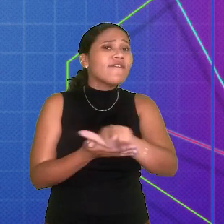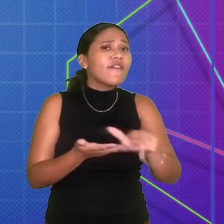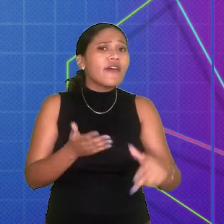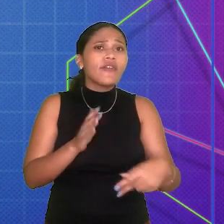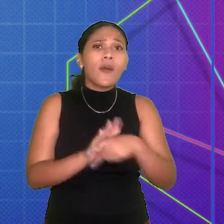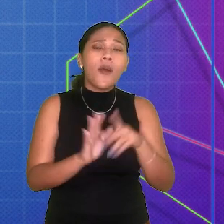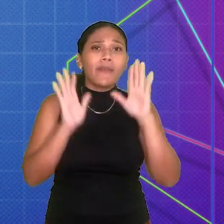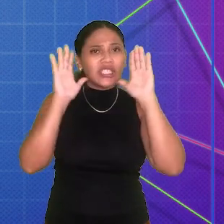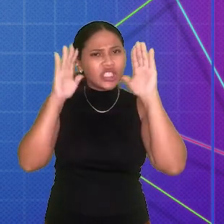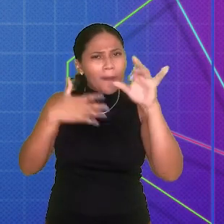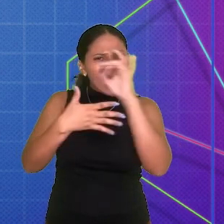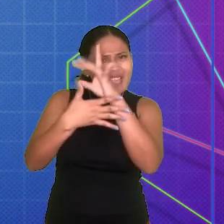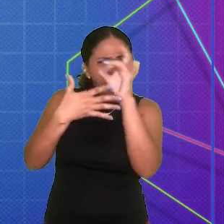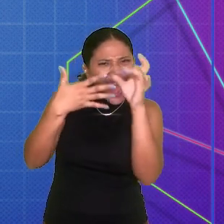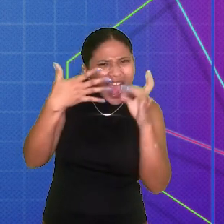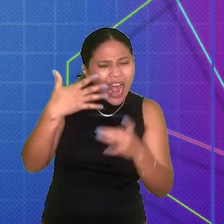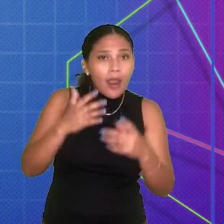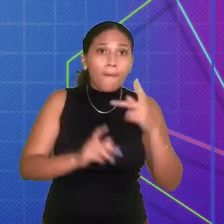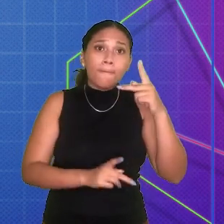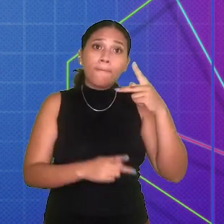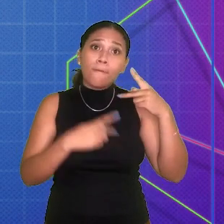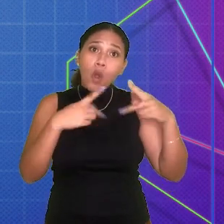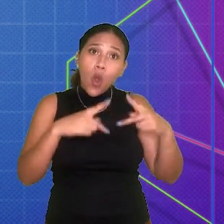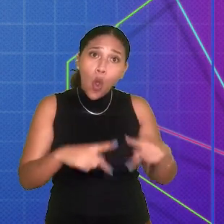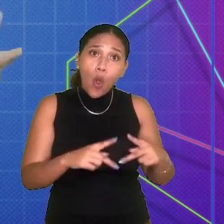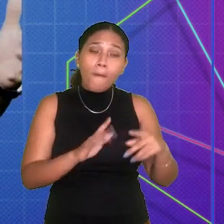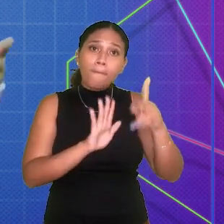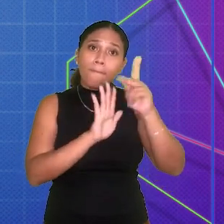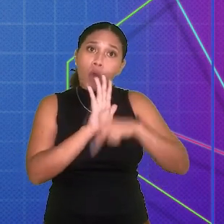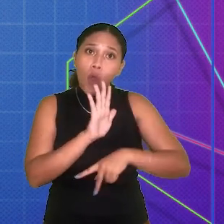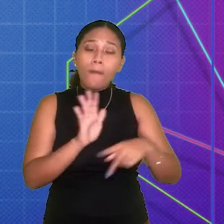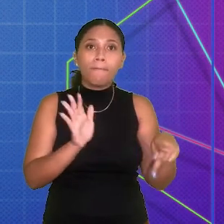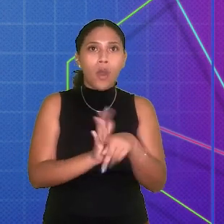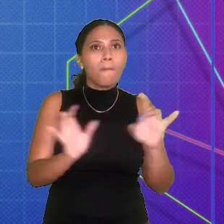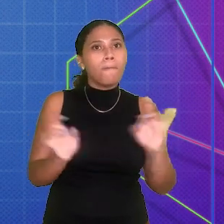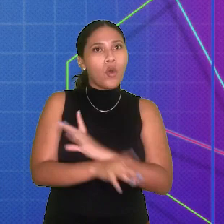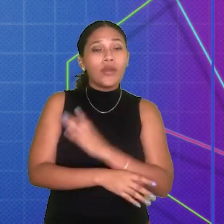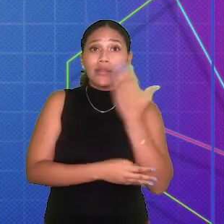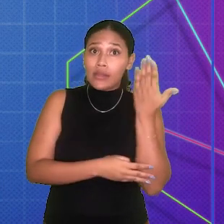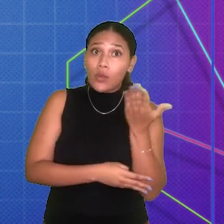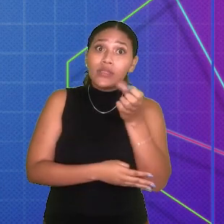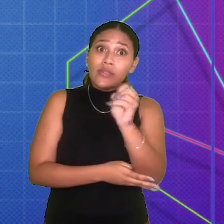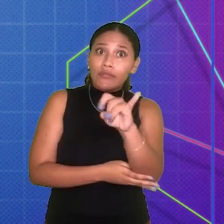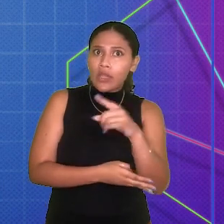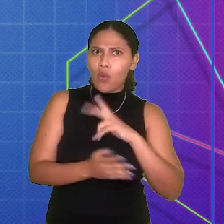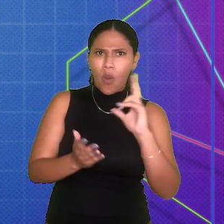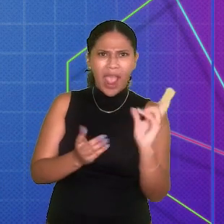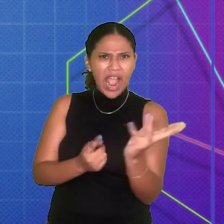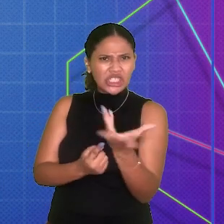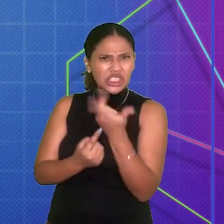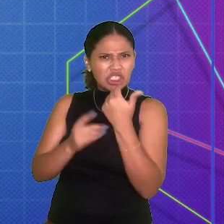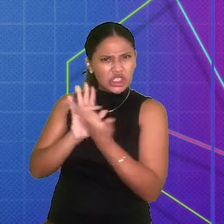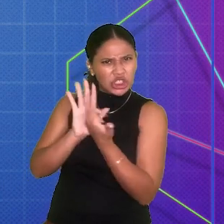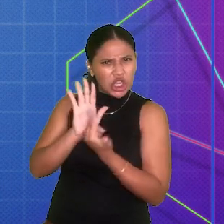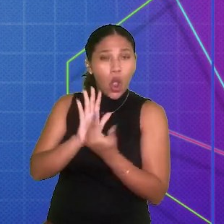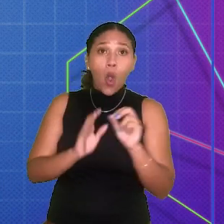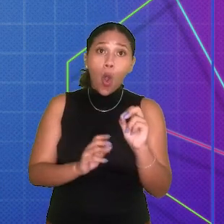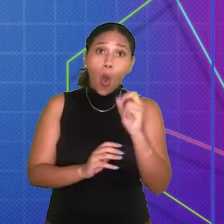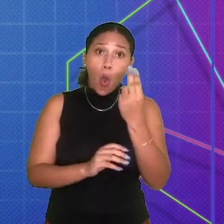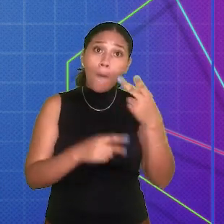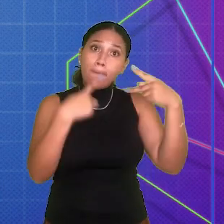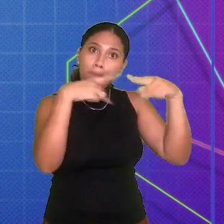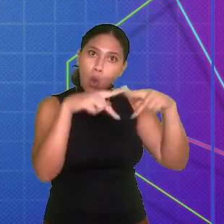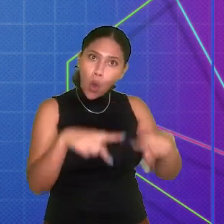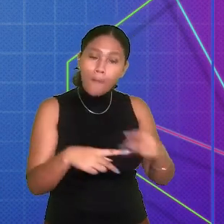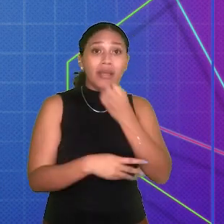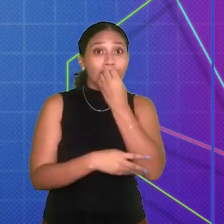de especialidades para que os projetos sejam concluídos. Então, mesmo que você não seja um artista ou programador, mas seja